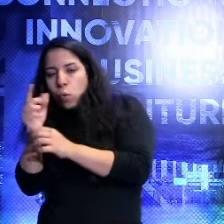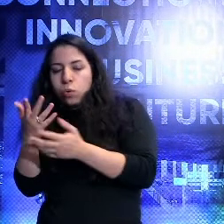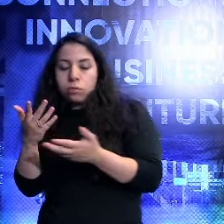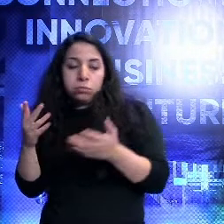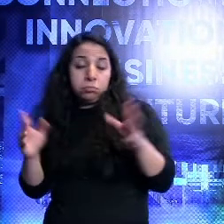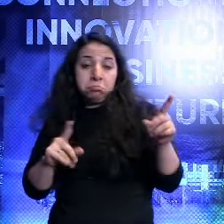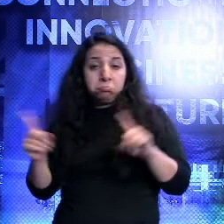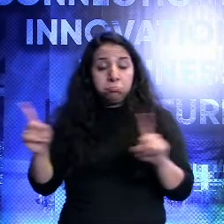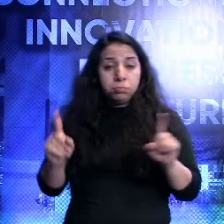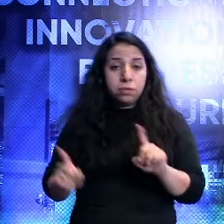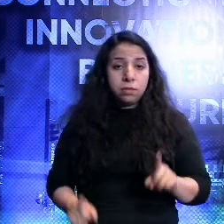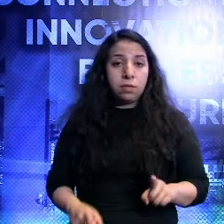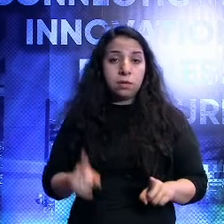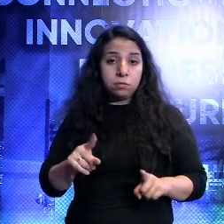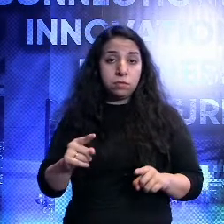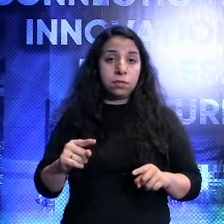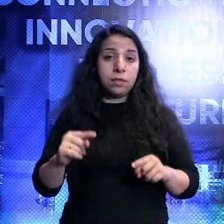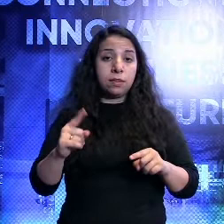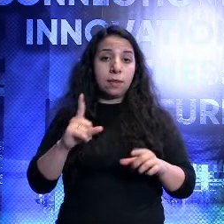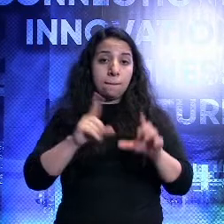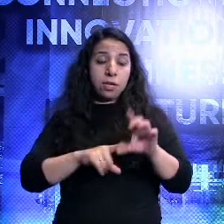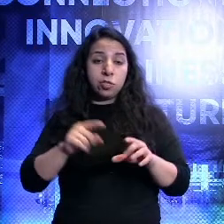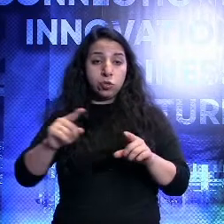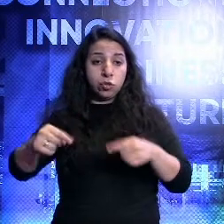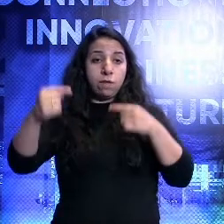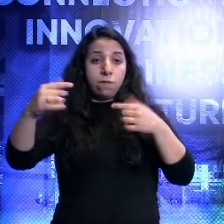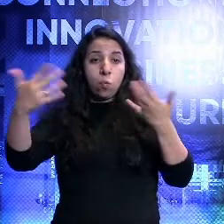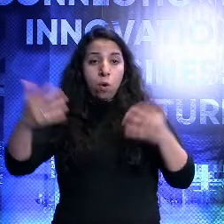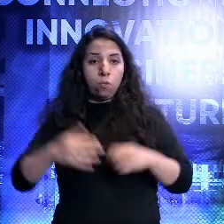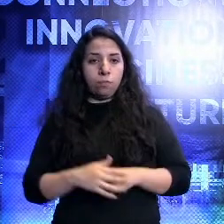tentando atingir. Beleza?